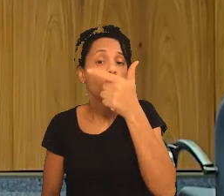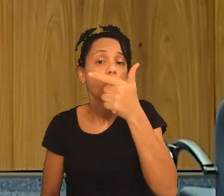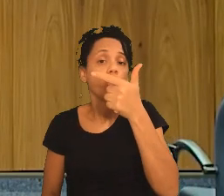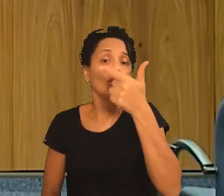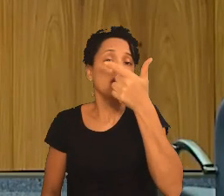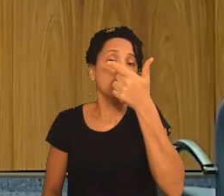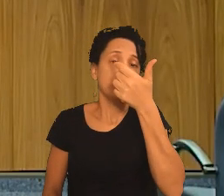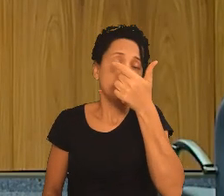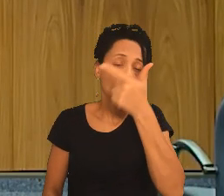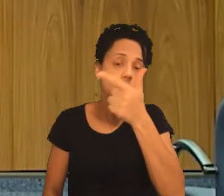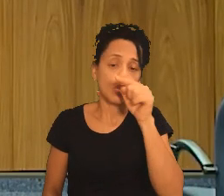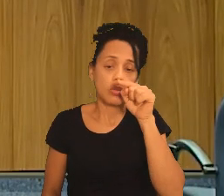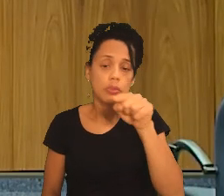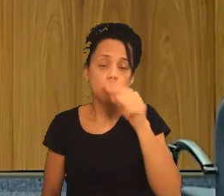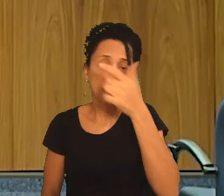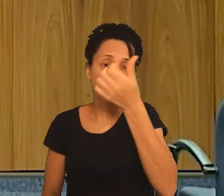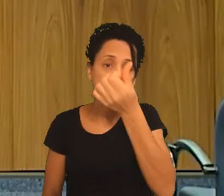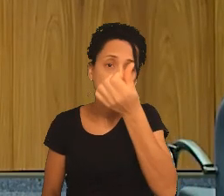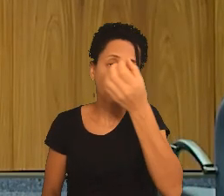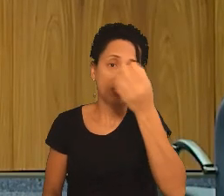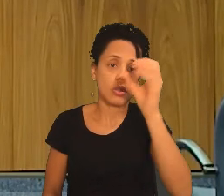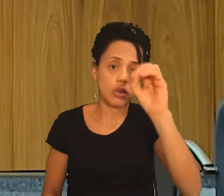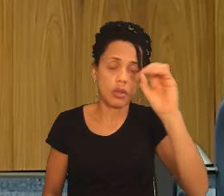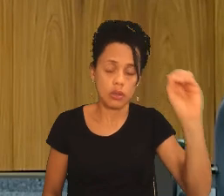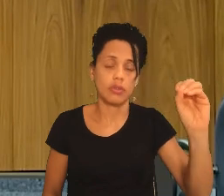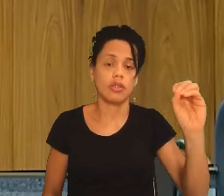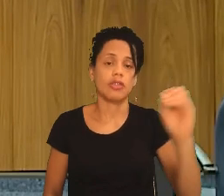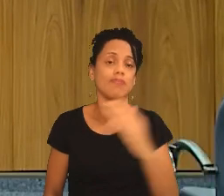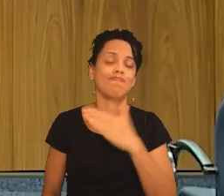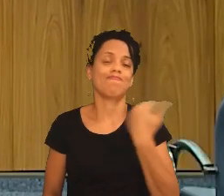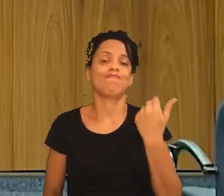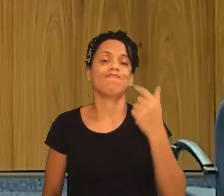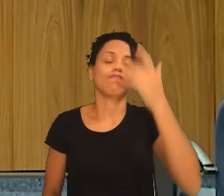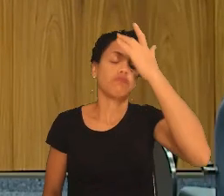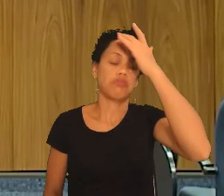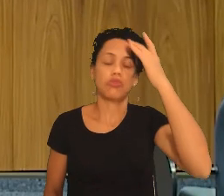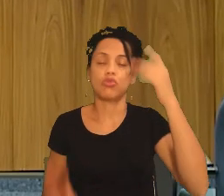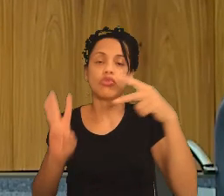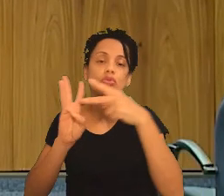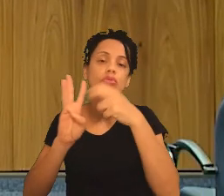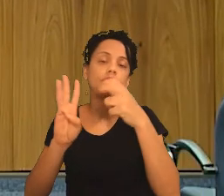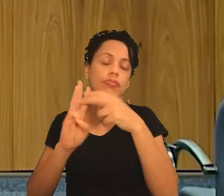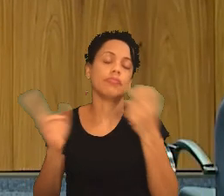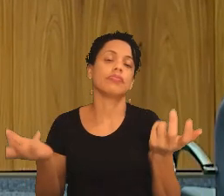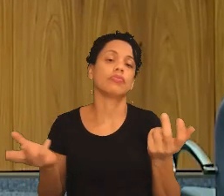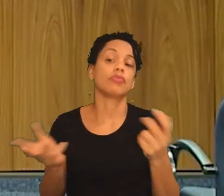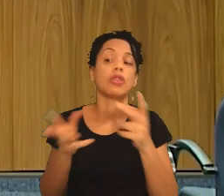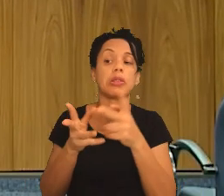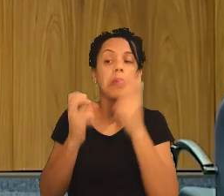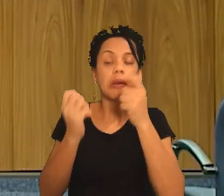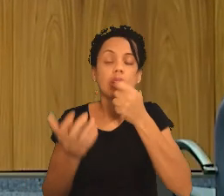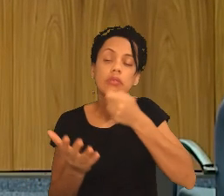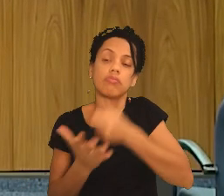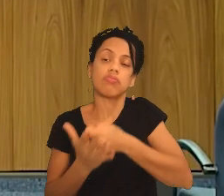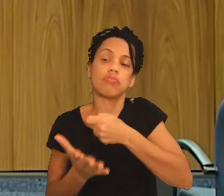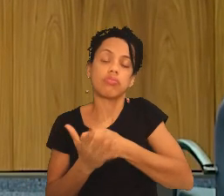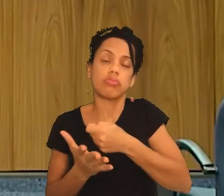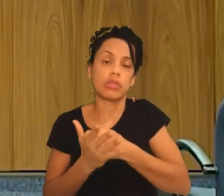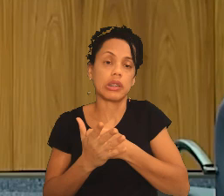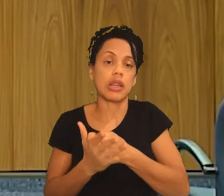Manaus a Boa Vista, provocou a morte de cerca de 2.000 indígenas, né? Segundo a Comissão da Verdade,